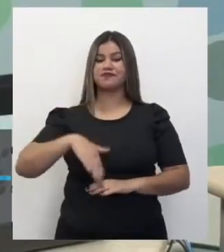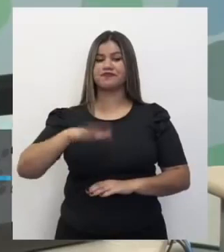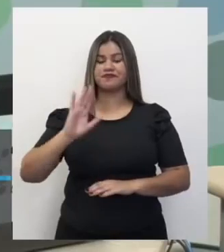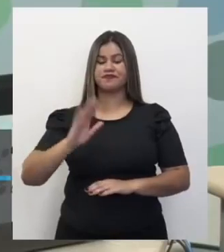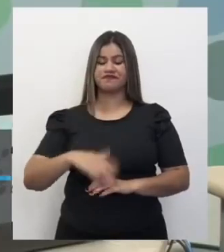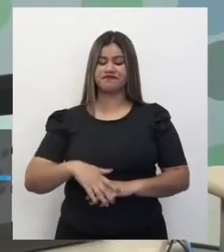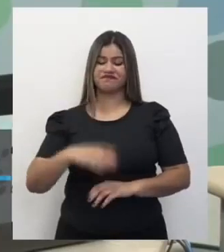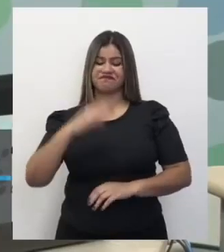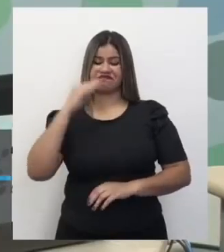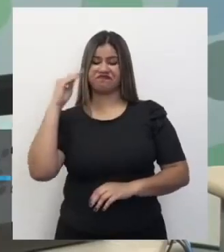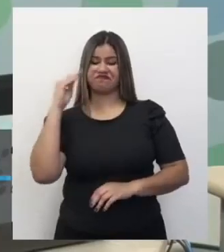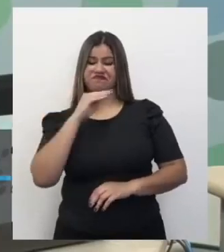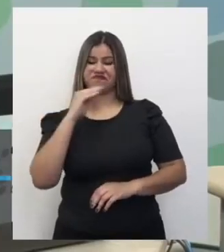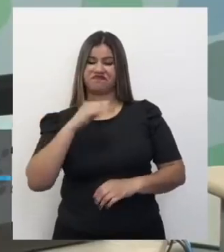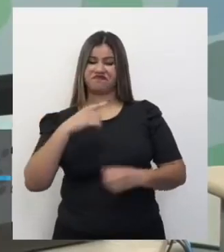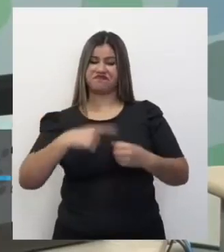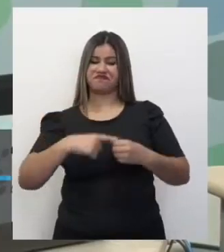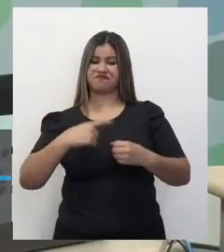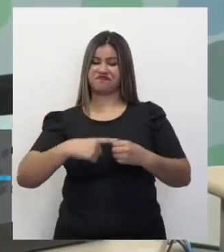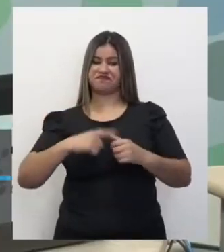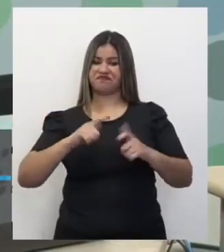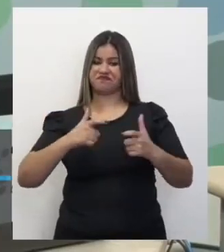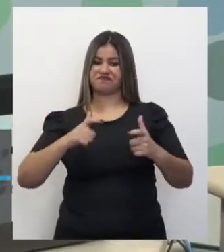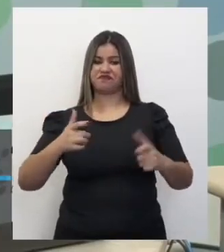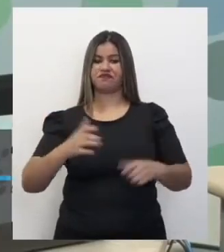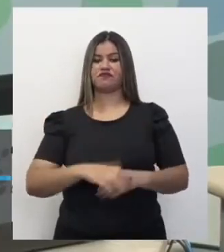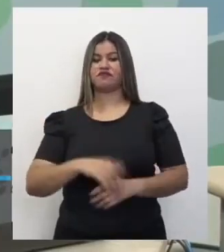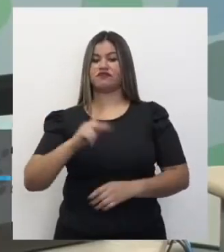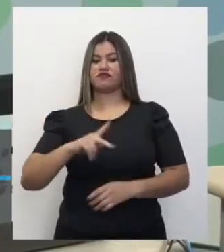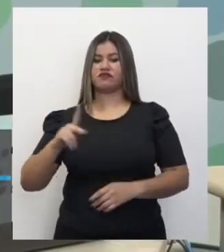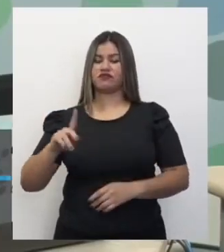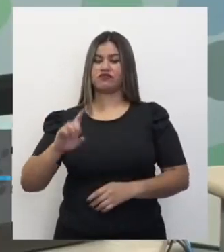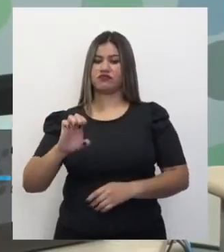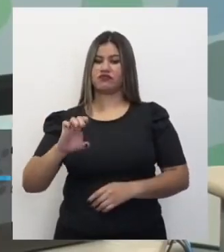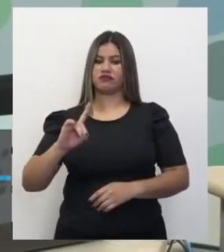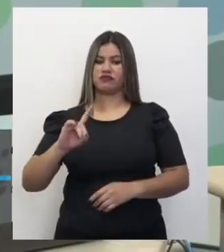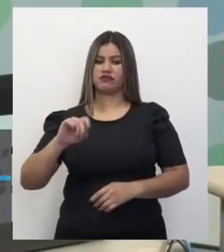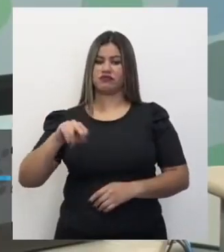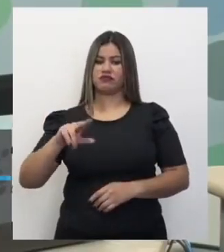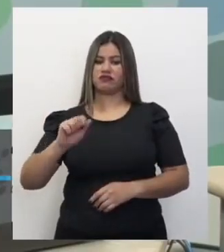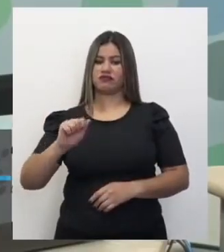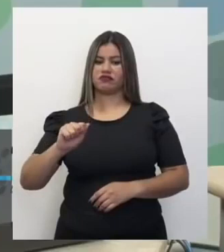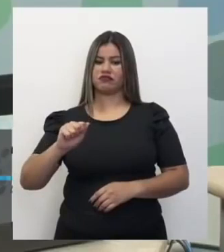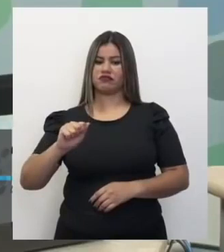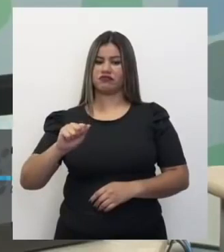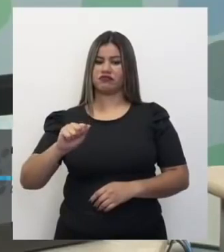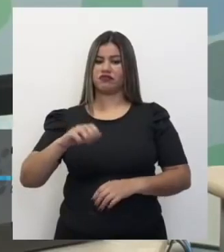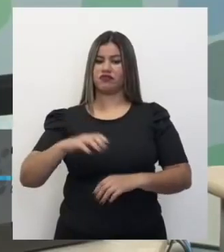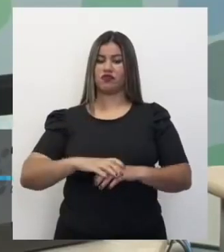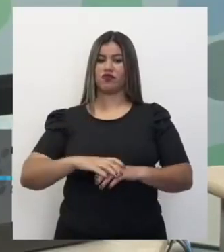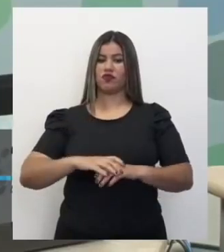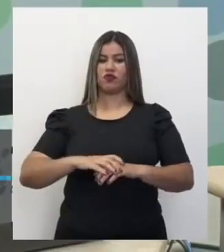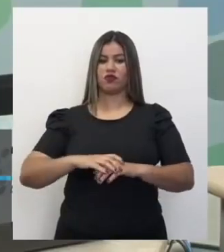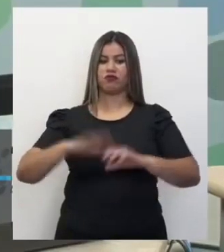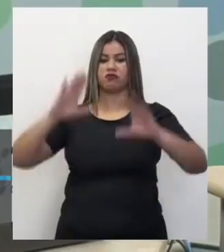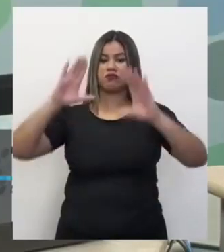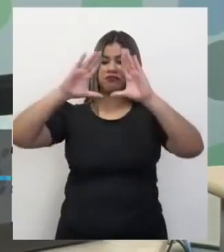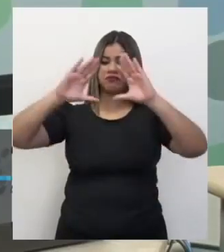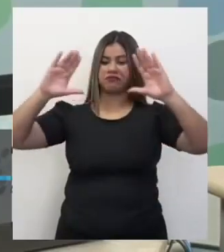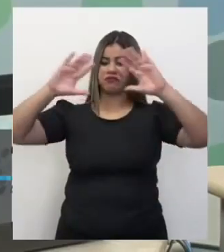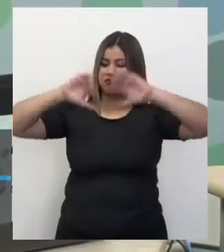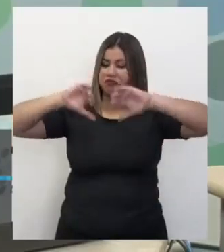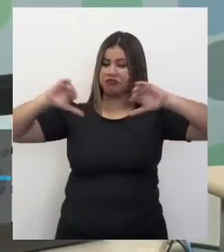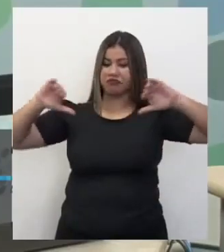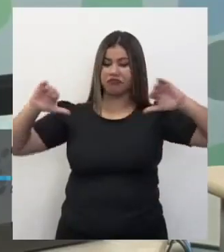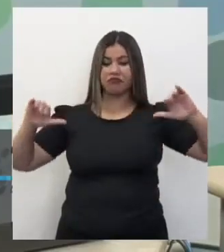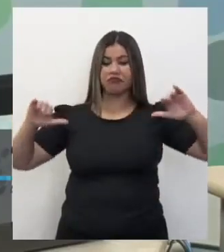Descaso nas grandes cidades. A Proedna colocou uma legal também. Separação a céu aberto, ela colocou. Né? Vamos lá.